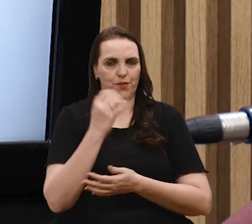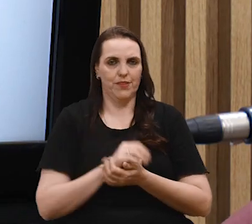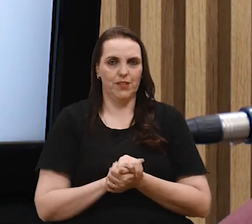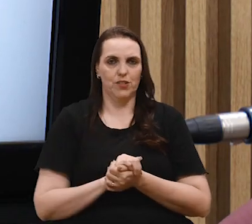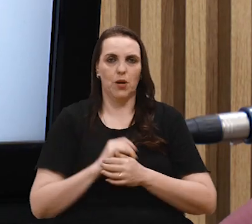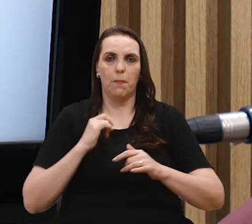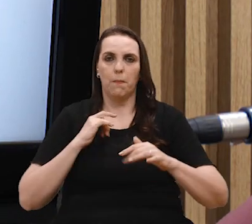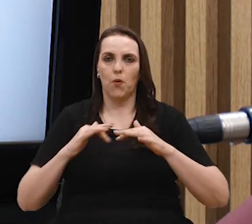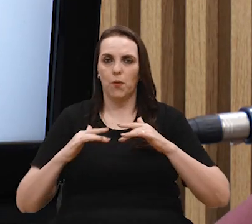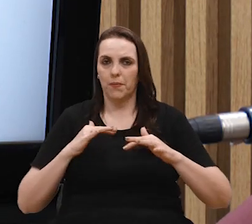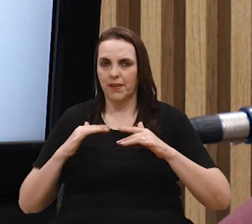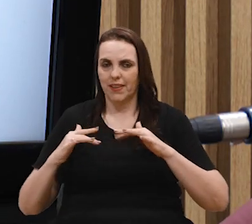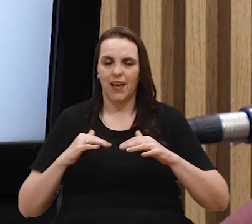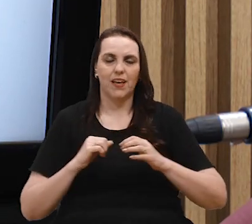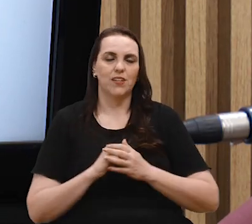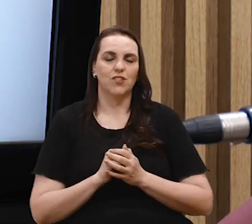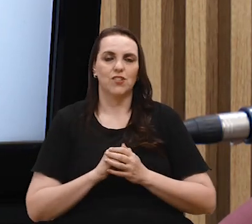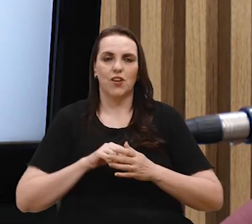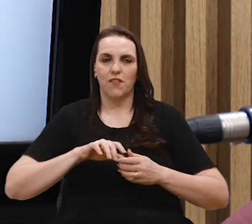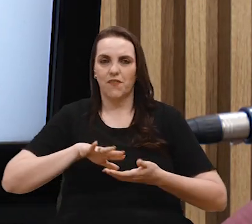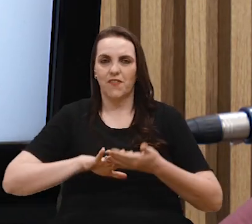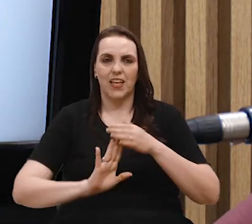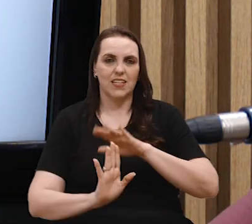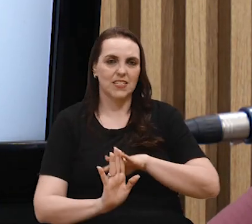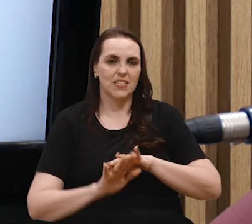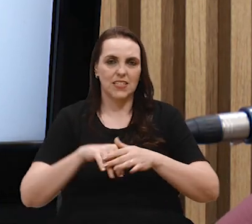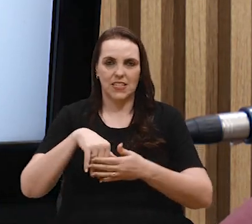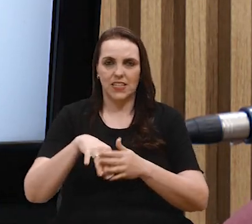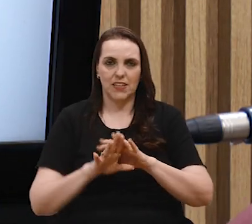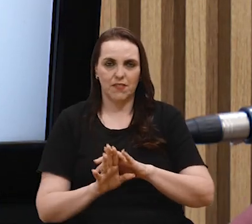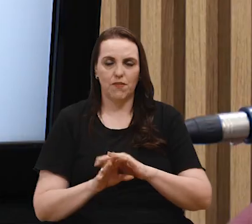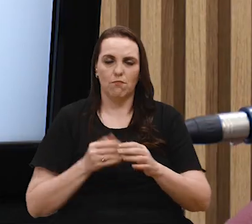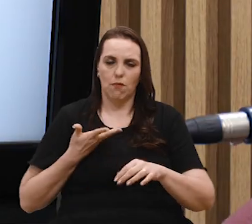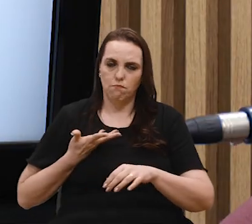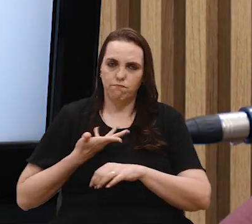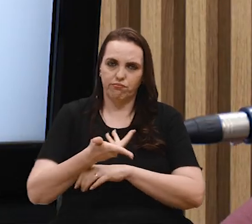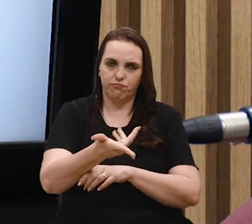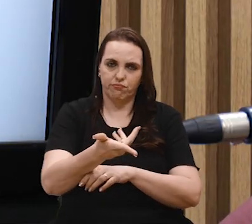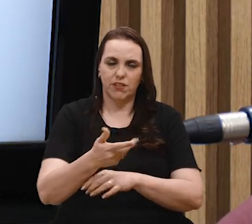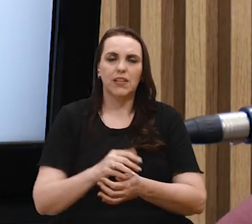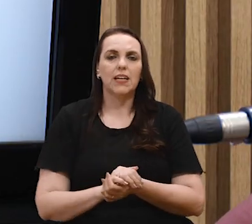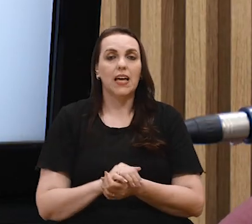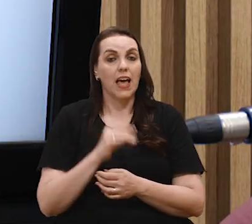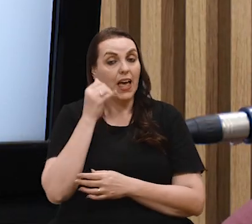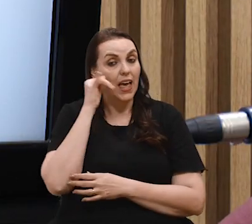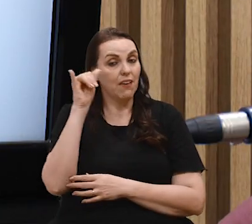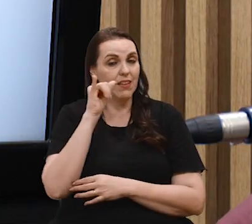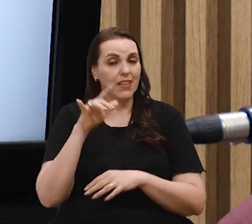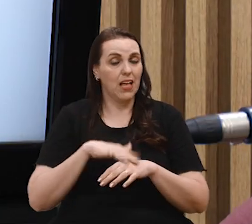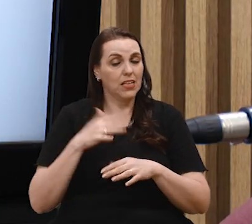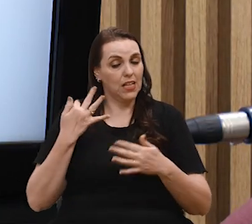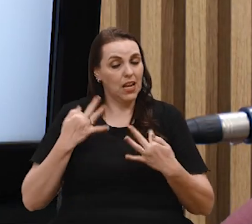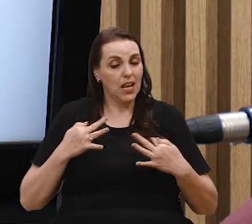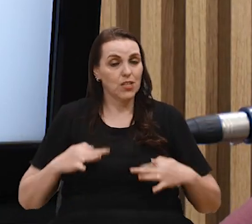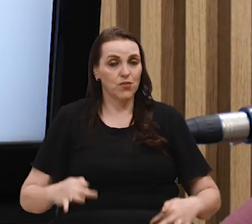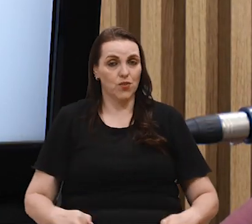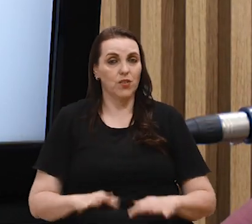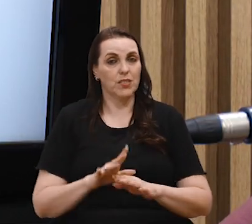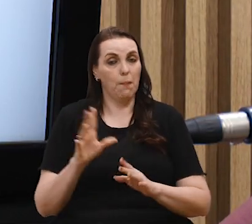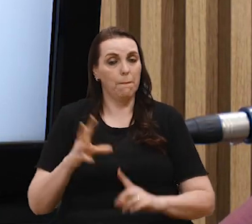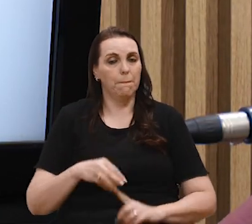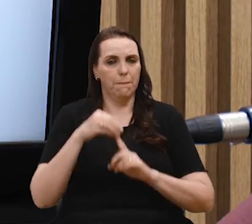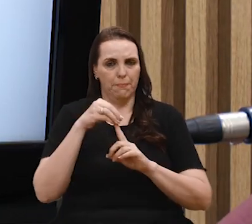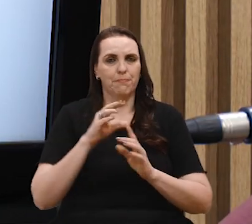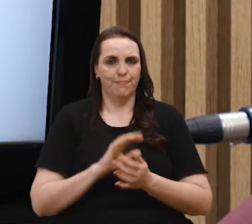Para melhorar a mobilidade, flexibilidade, performance, e evitar lesões, que é o principal.